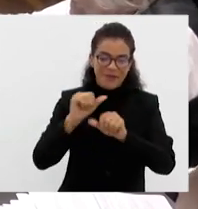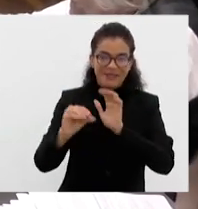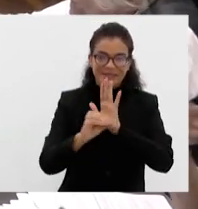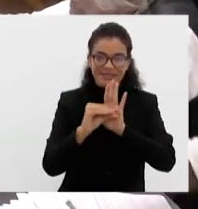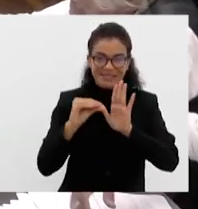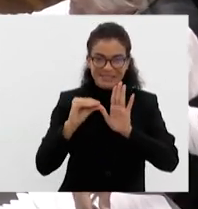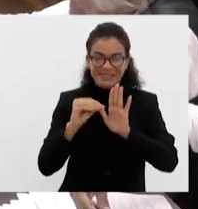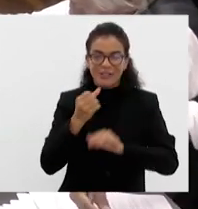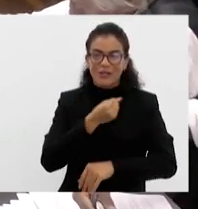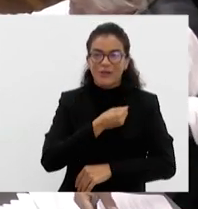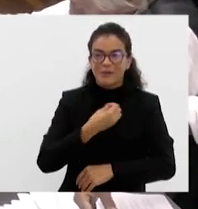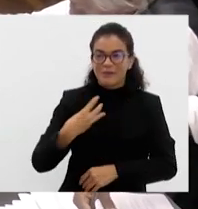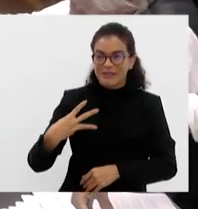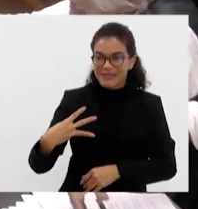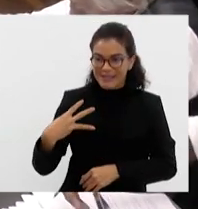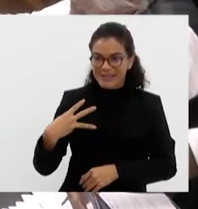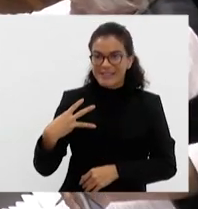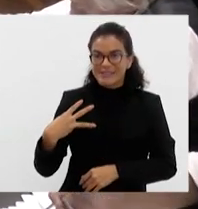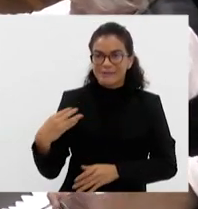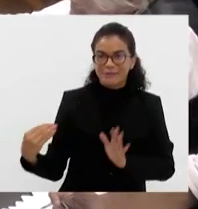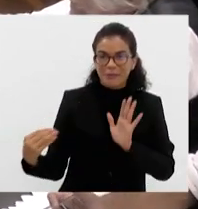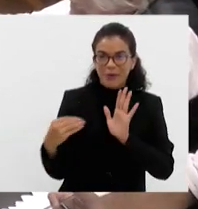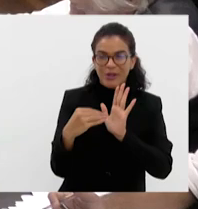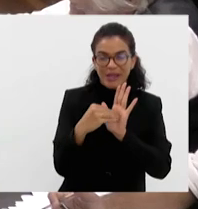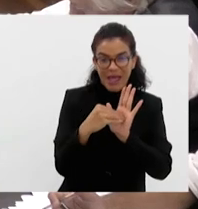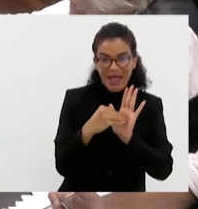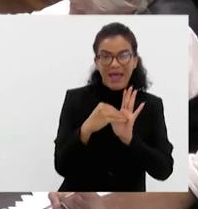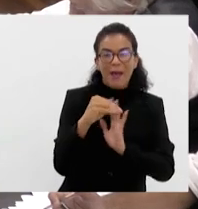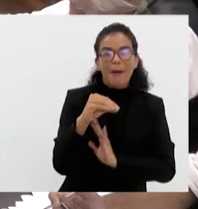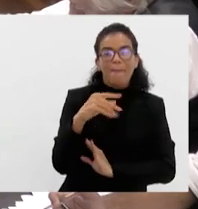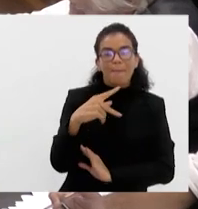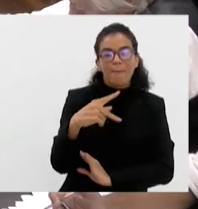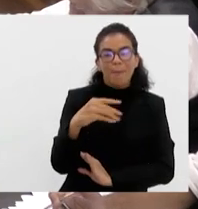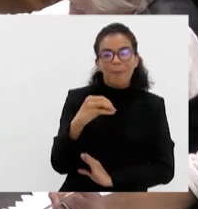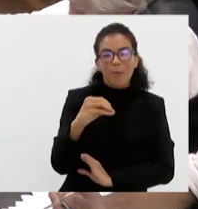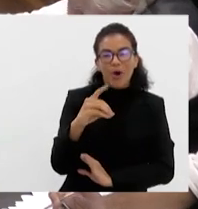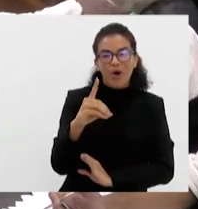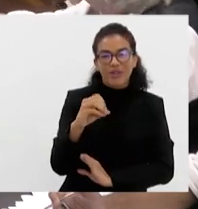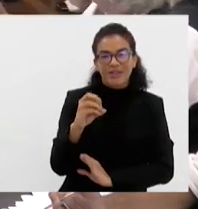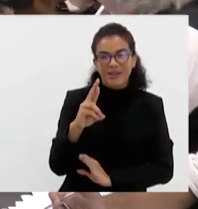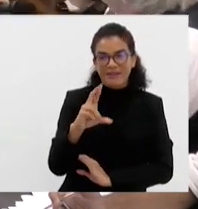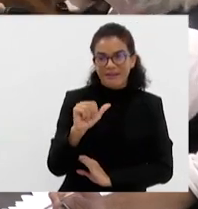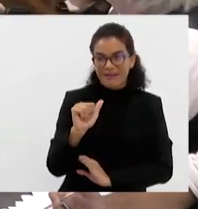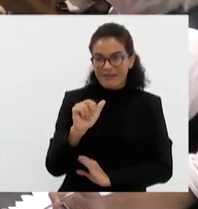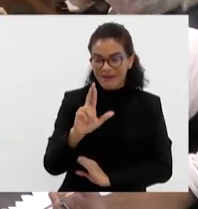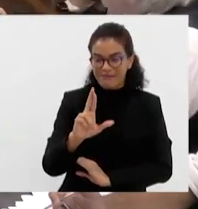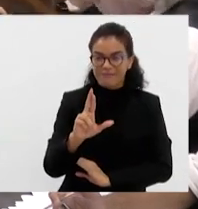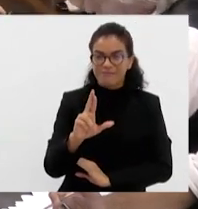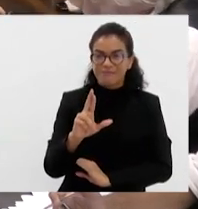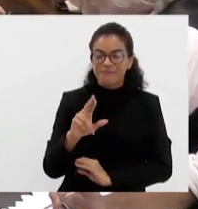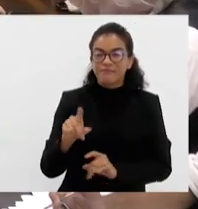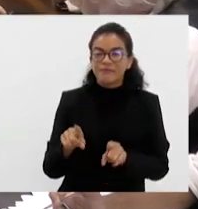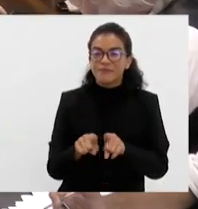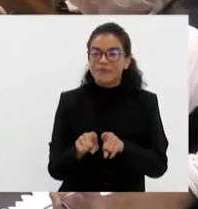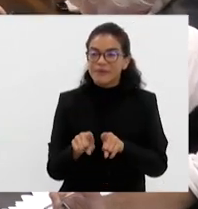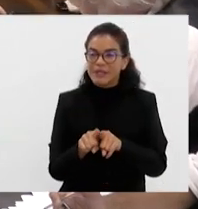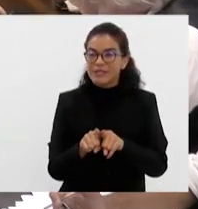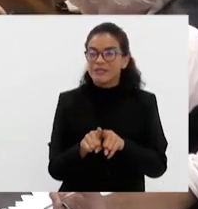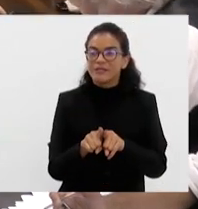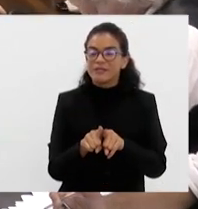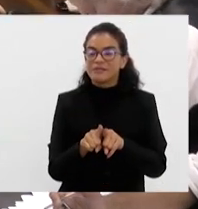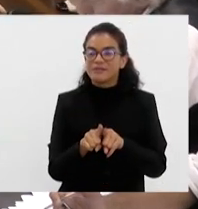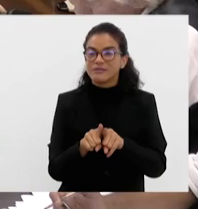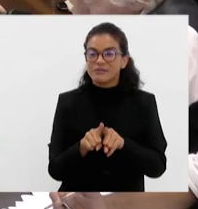aditiva número 3, trocando o está por poderá. E me comprometendo a fazer a revisão, se for aqui